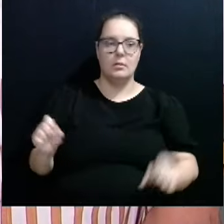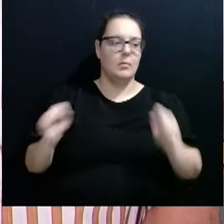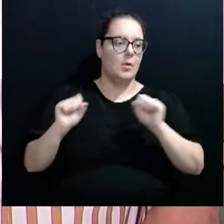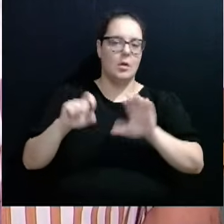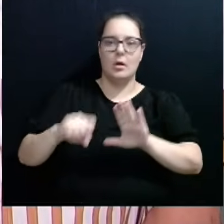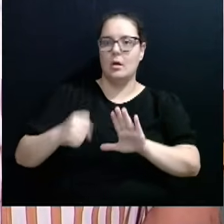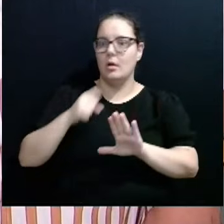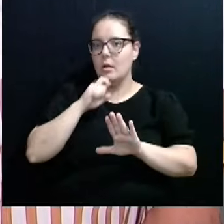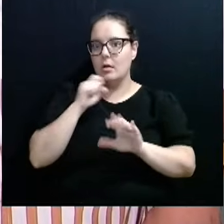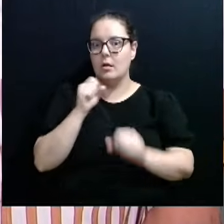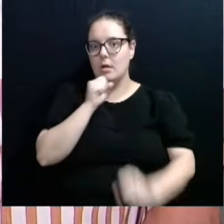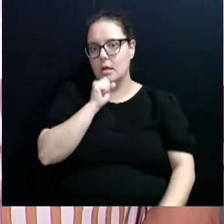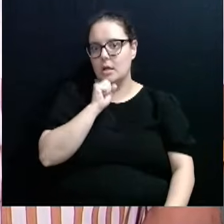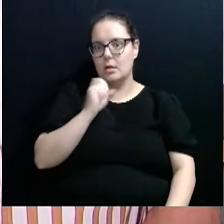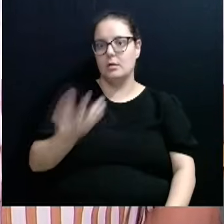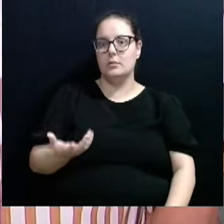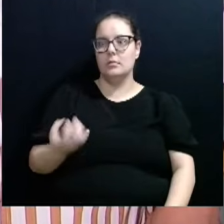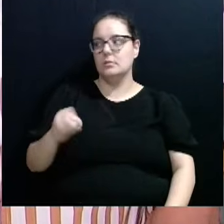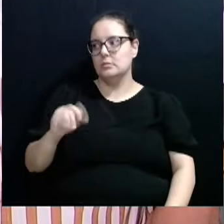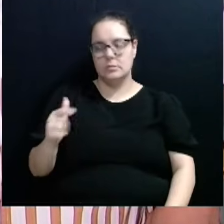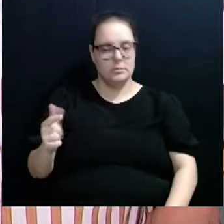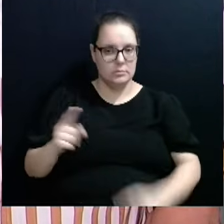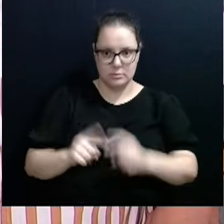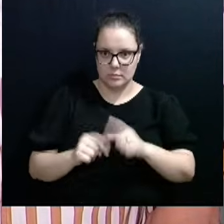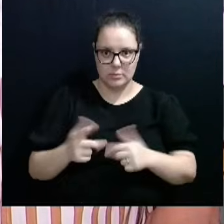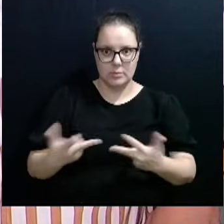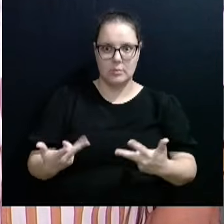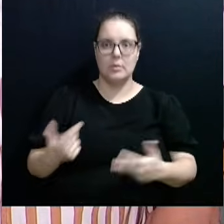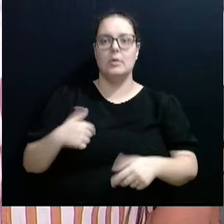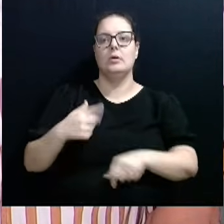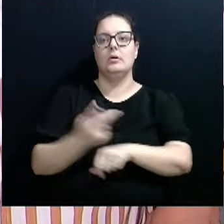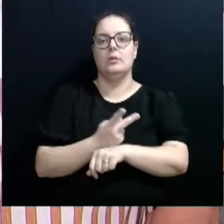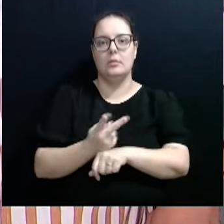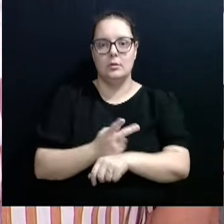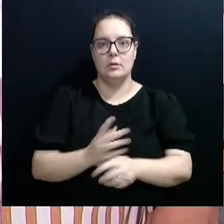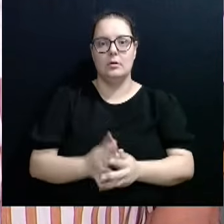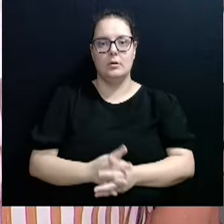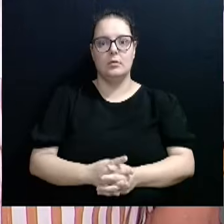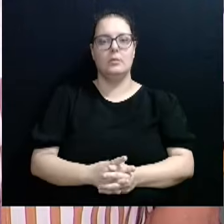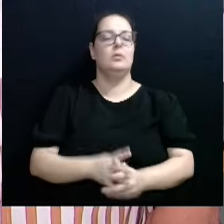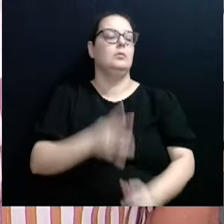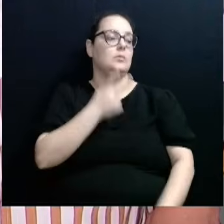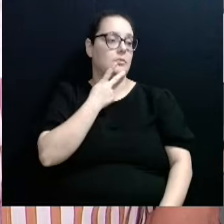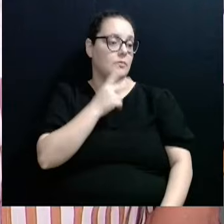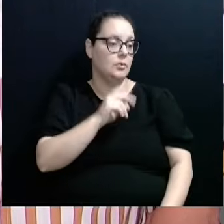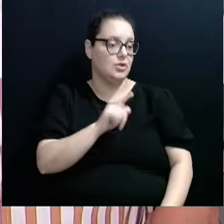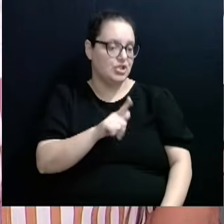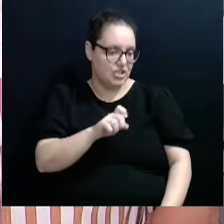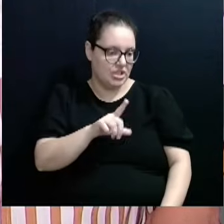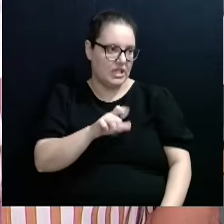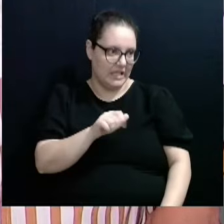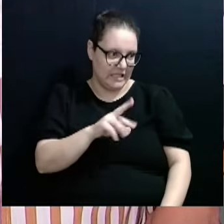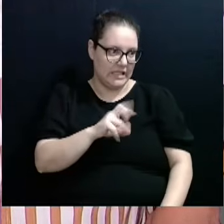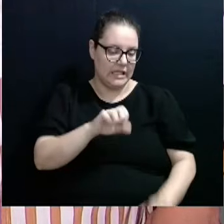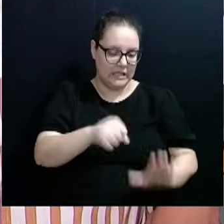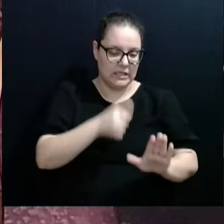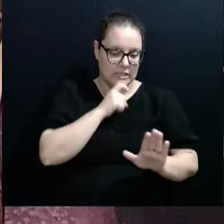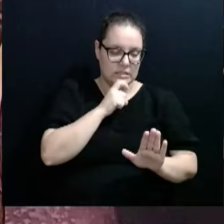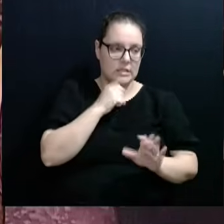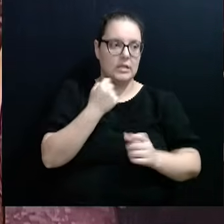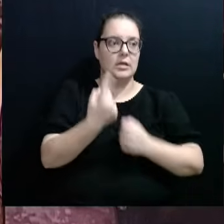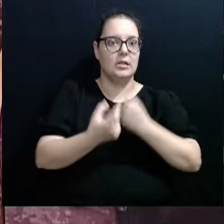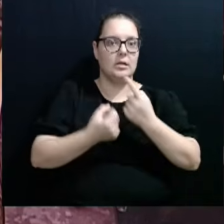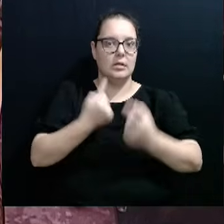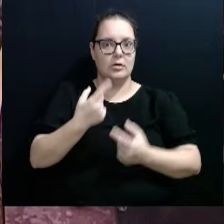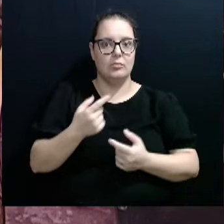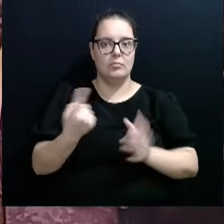Aí sabe, se eu não tenho produto, eu vou atrás para a pessoa. Tanto que você falou de geladeira, eu lembro que recentemente algumas marcas